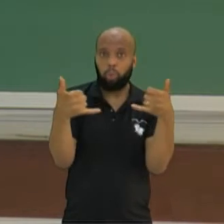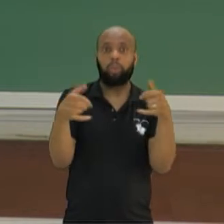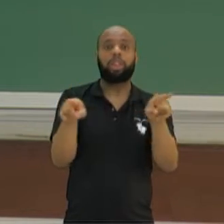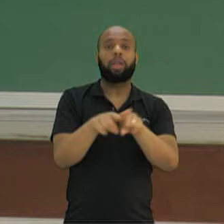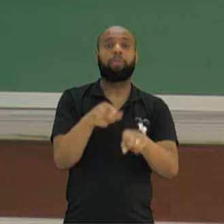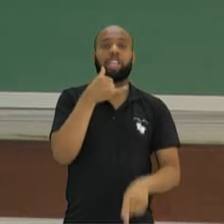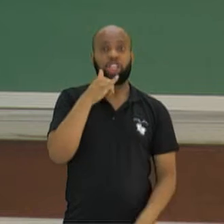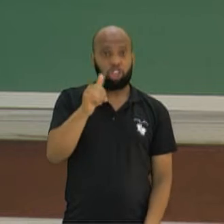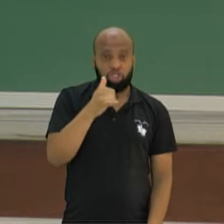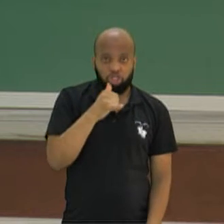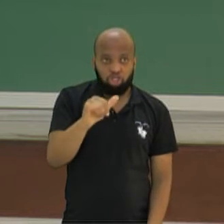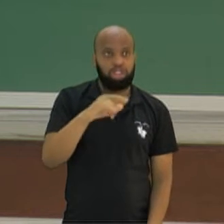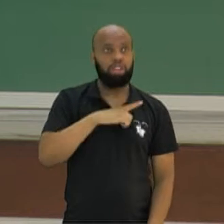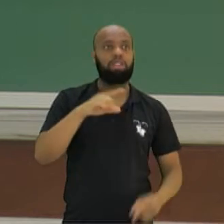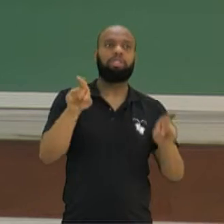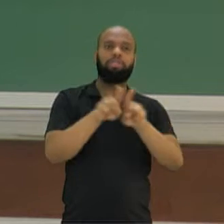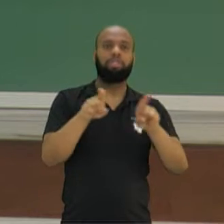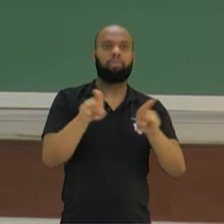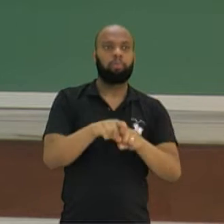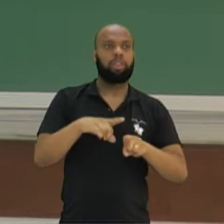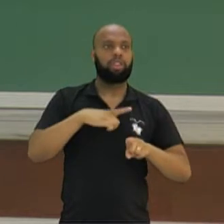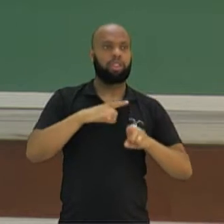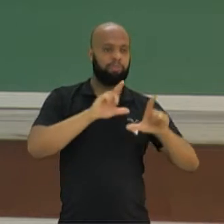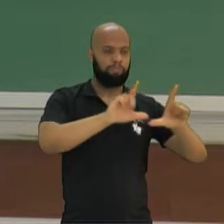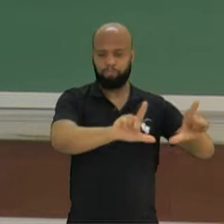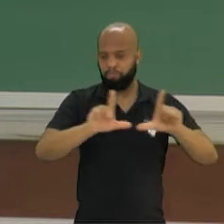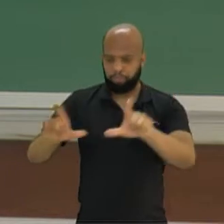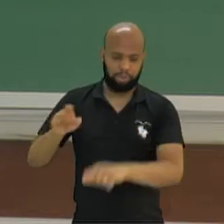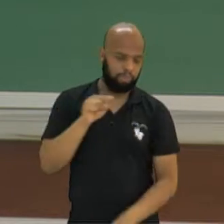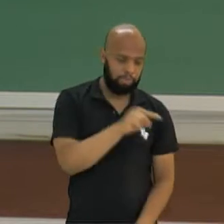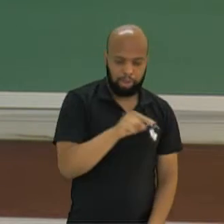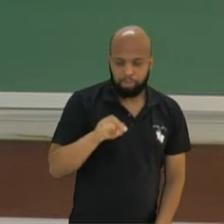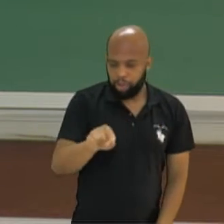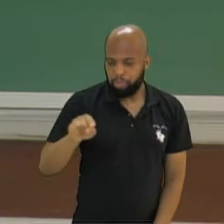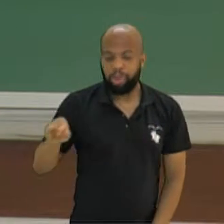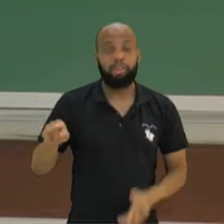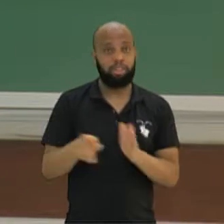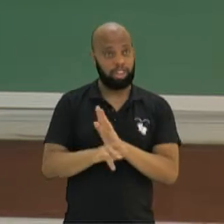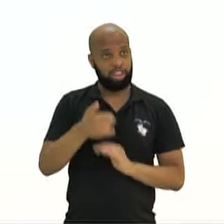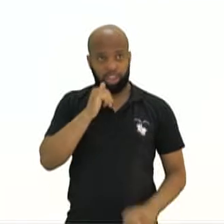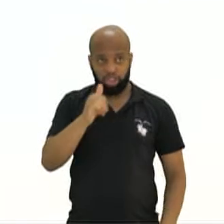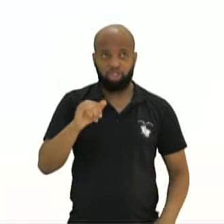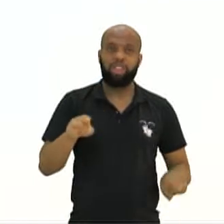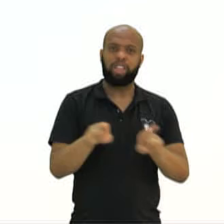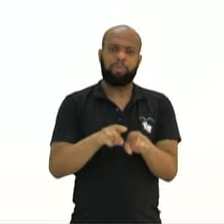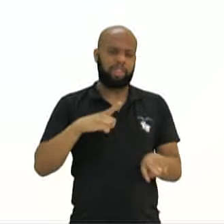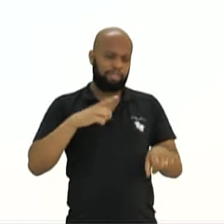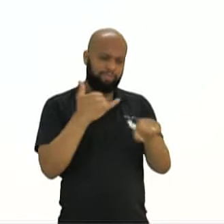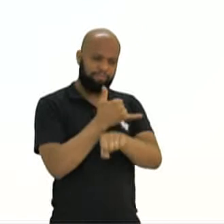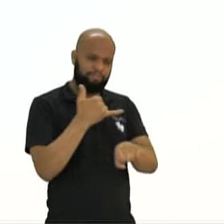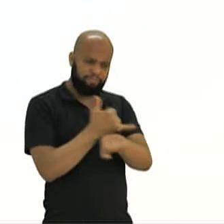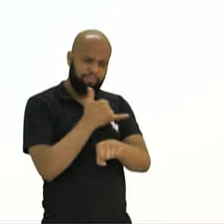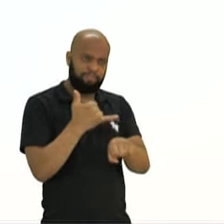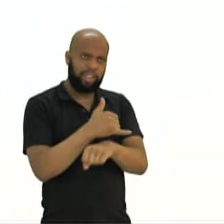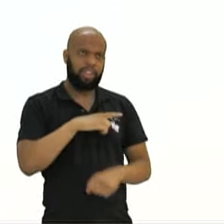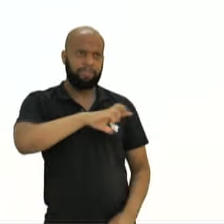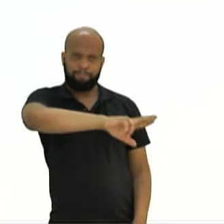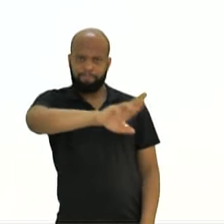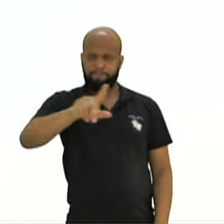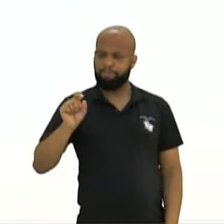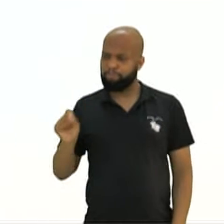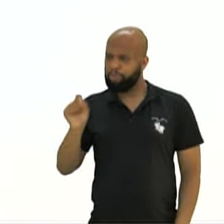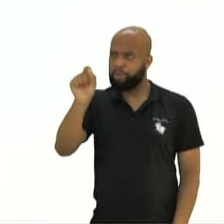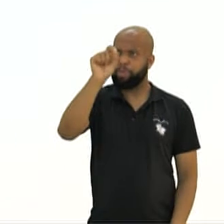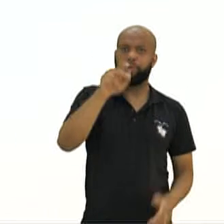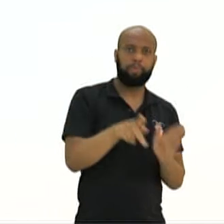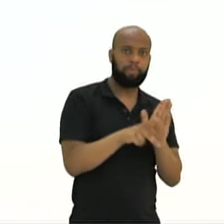energia elétrica, você vê aqui, inclusive, os painéis gigantes, né? Em todas essas estruturas de aço, observem ele lá. Tem vários pontos de